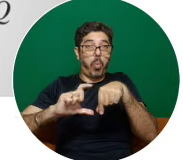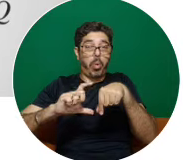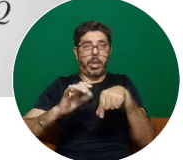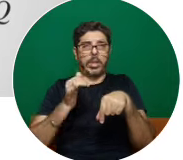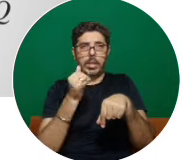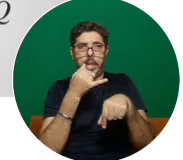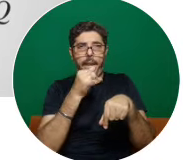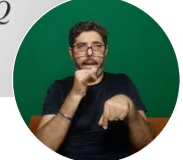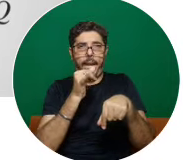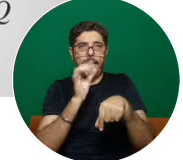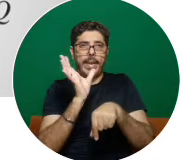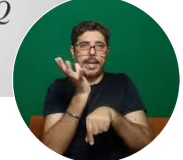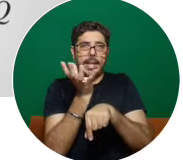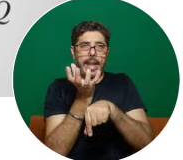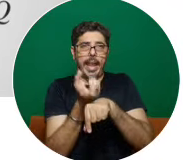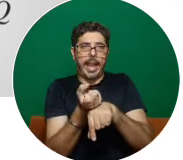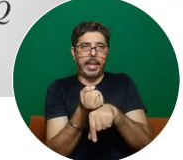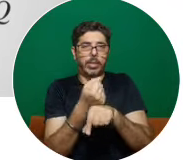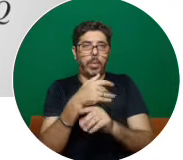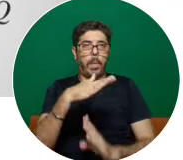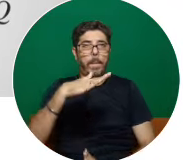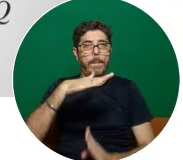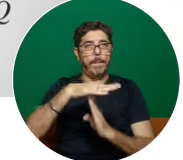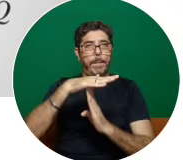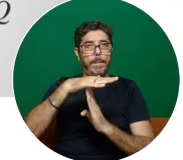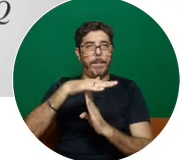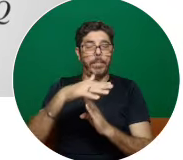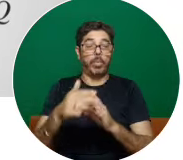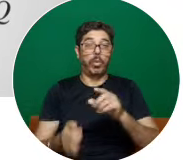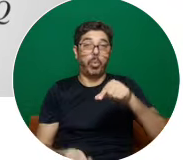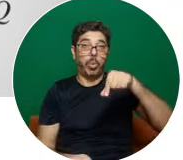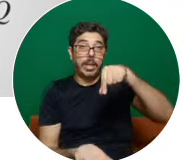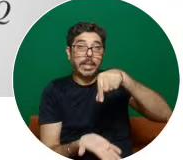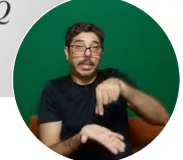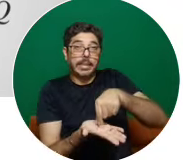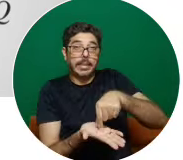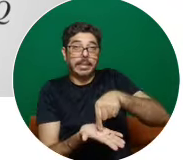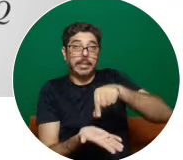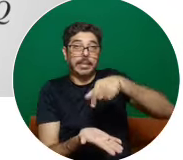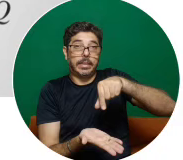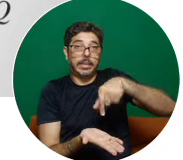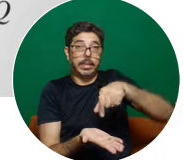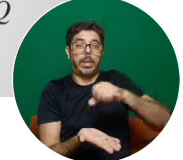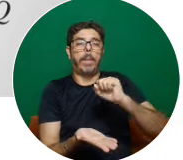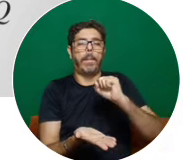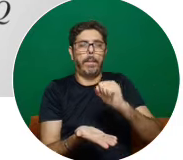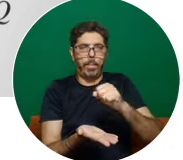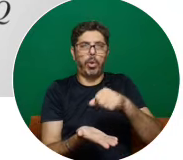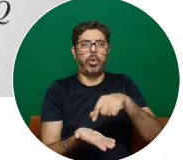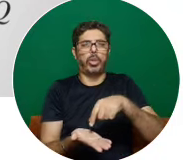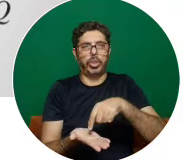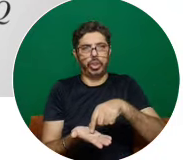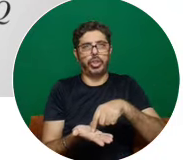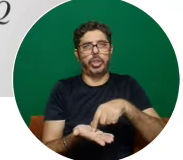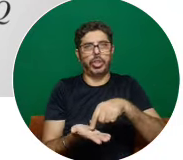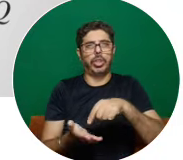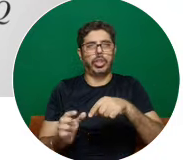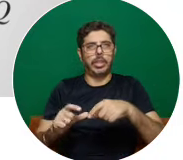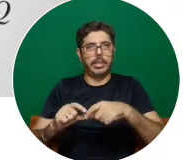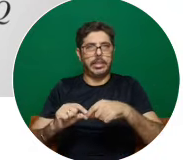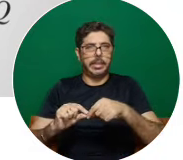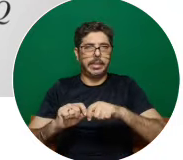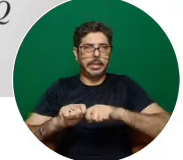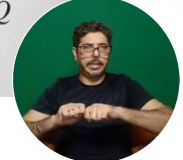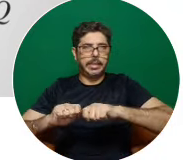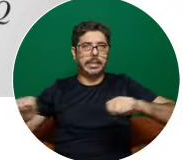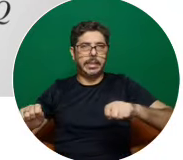carga atingiu o valor máximo. E uma vez que o capacitor esteja carregado, você pode desconectá-lo da bateria. Ele vai manter essa